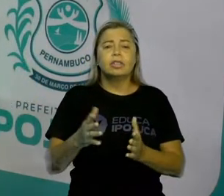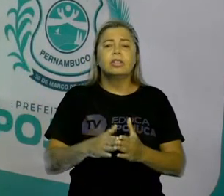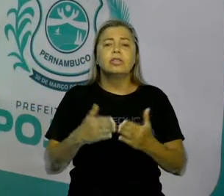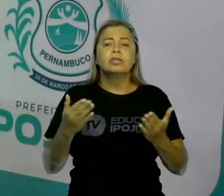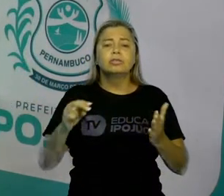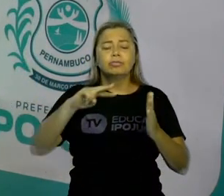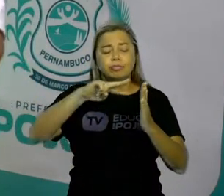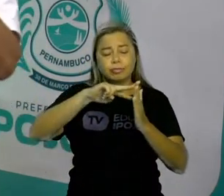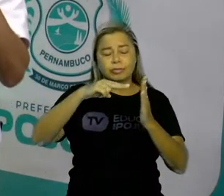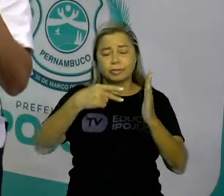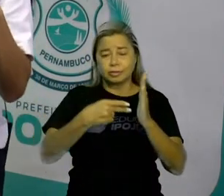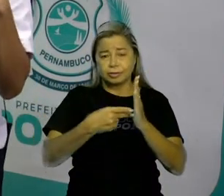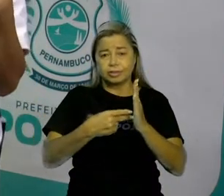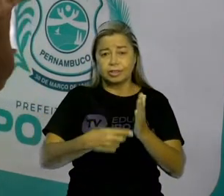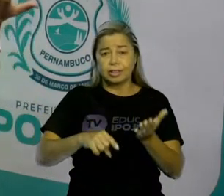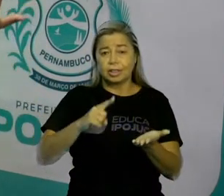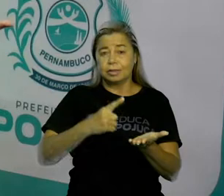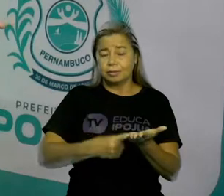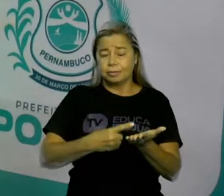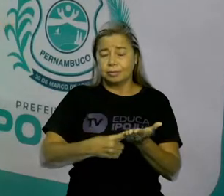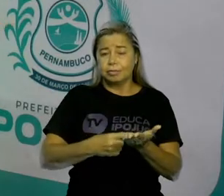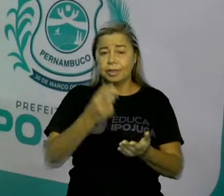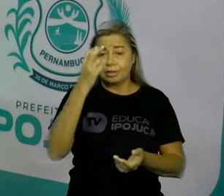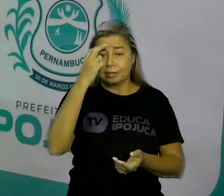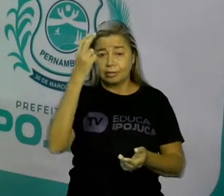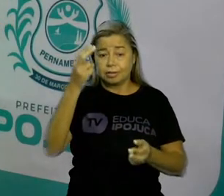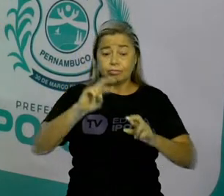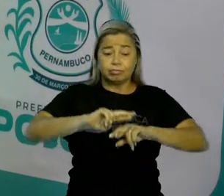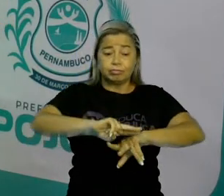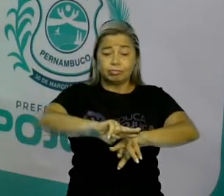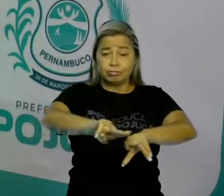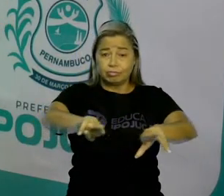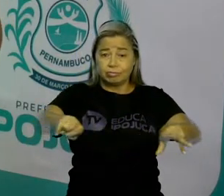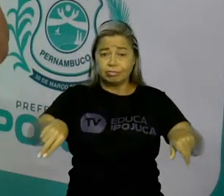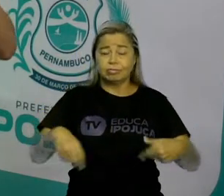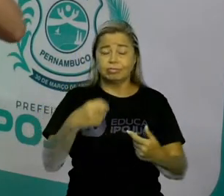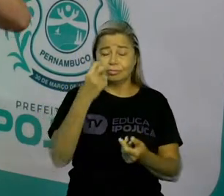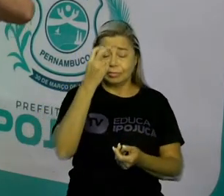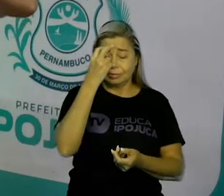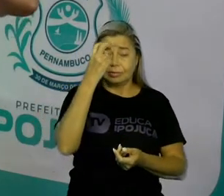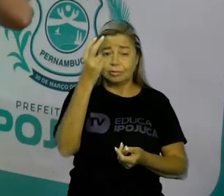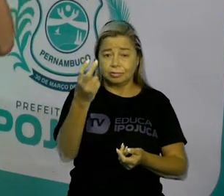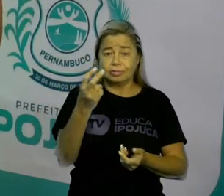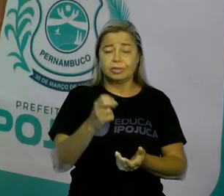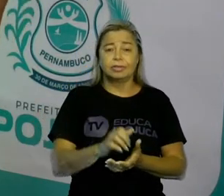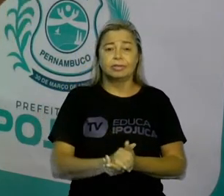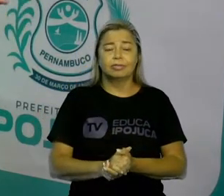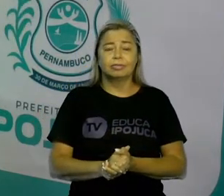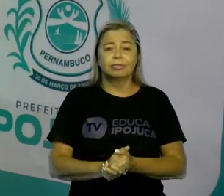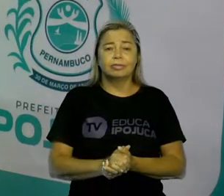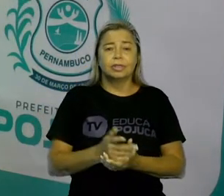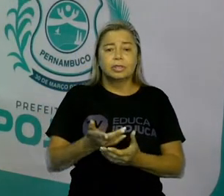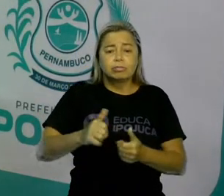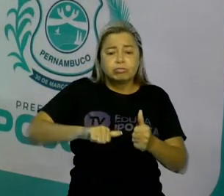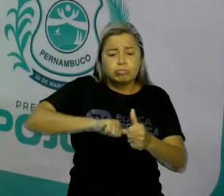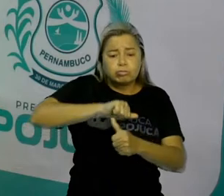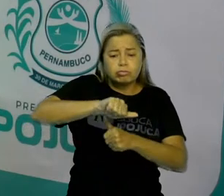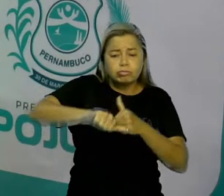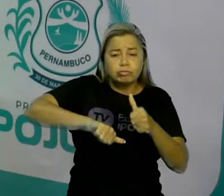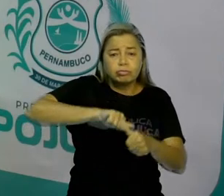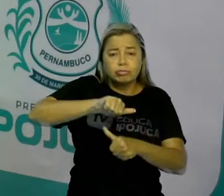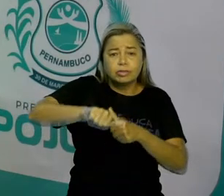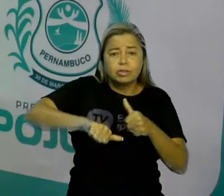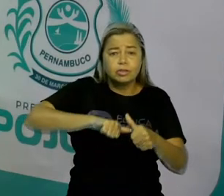traços culturais? Diversidade cultural. Diversidade cultural é quando vai se misturando